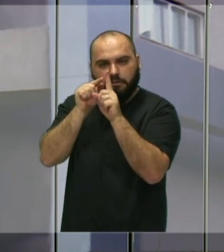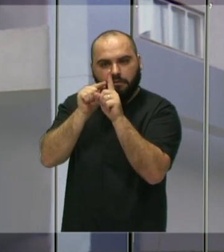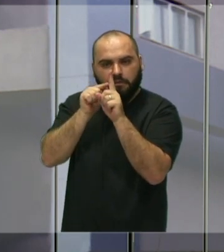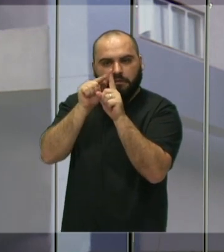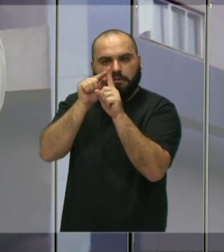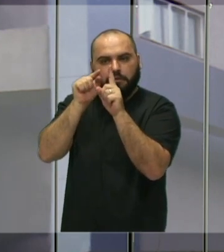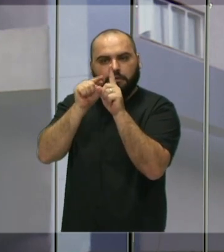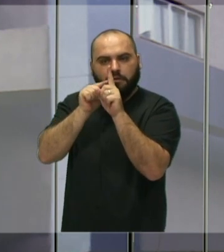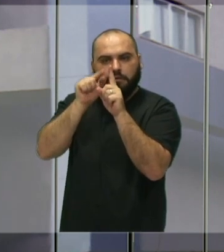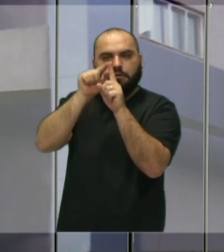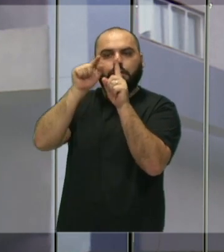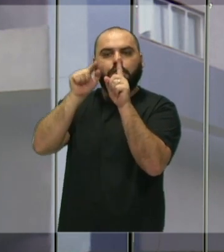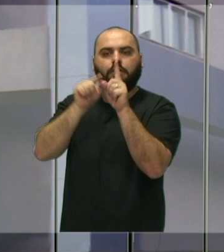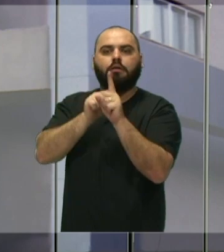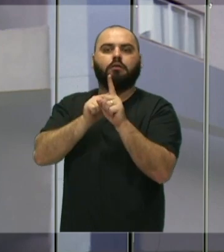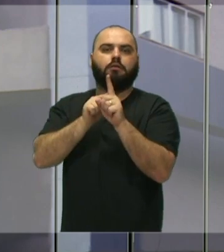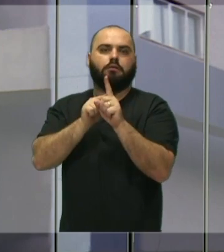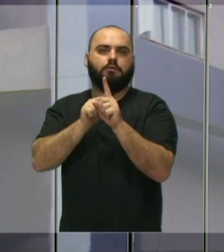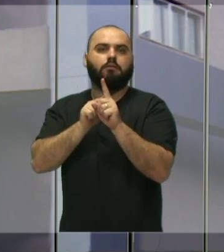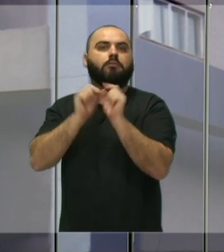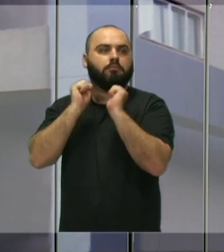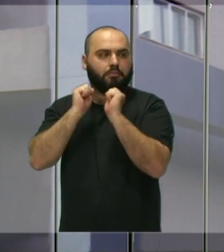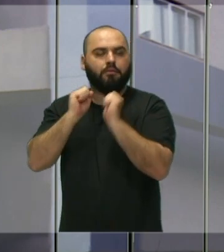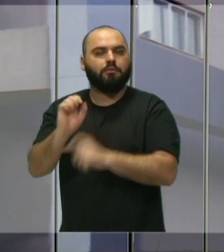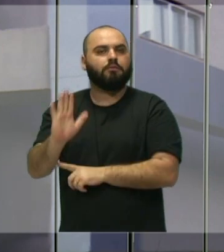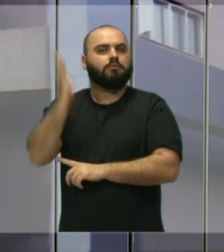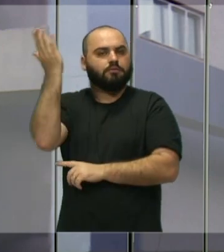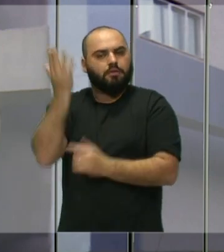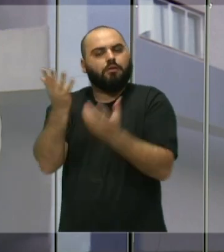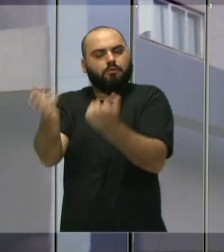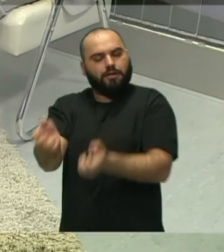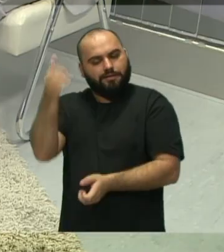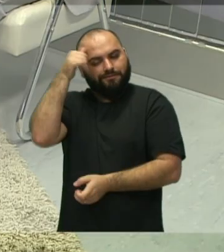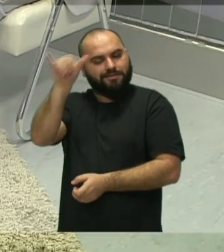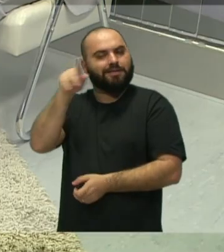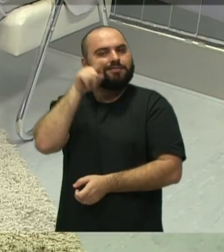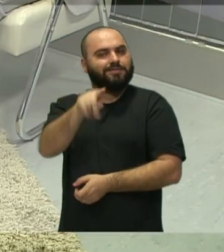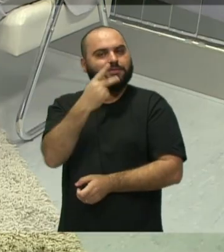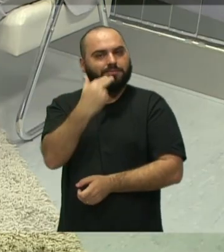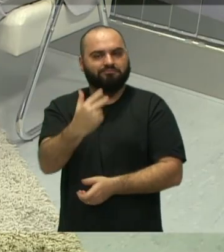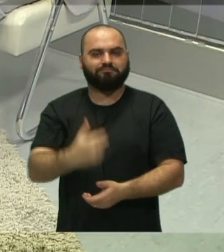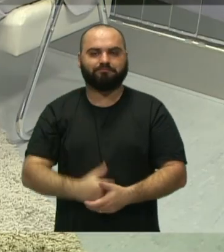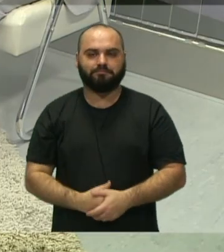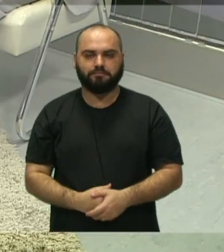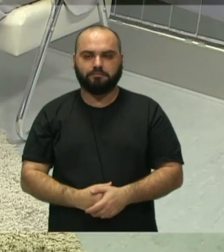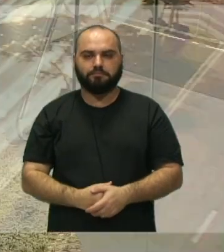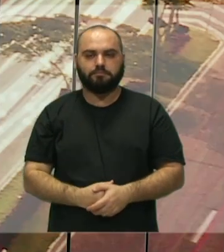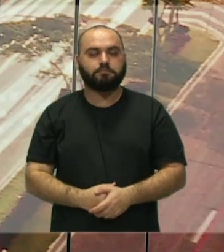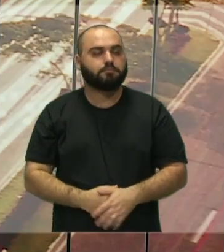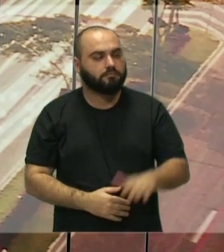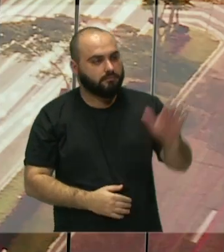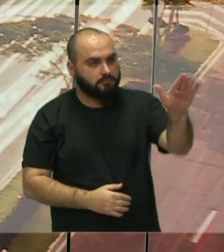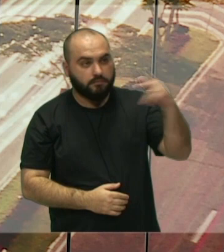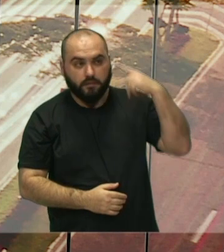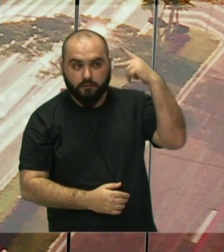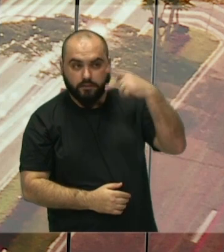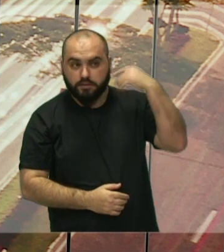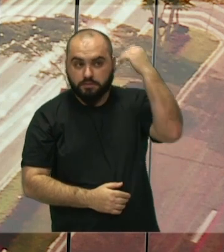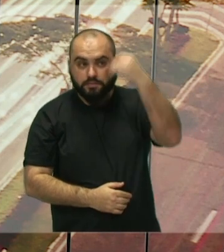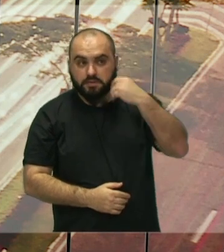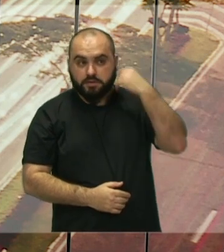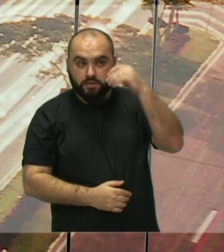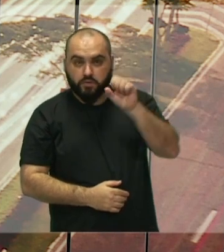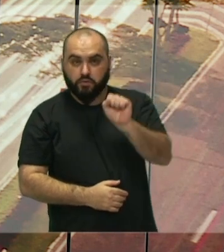ocorrer. É isso que nós queremos evitar, é isso que nós queremos combater. Vereador, essa experiência que o senhor teve com o SUS no que